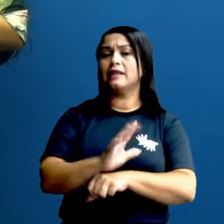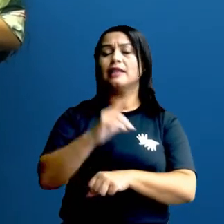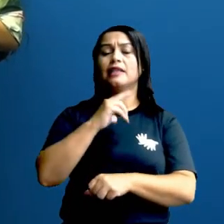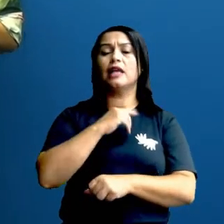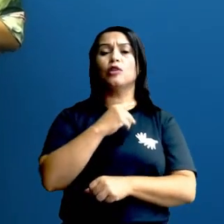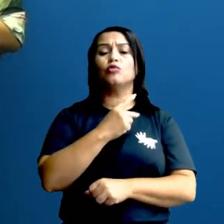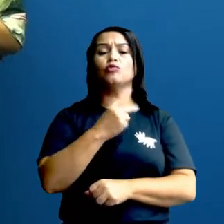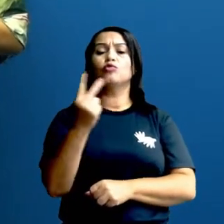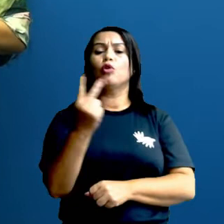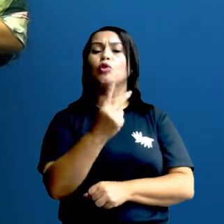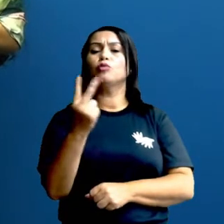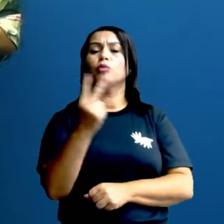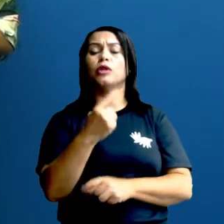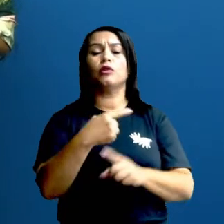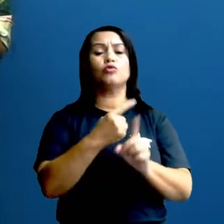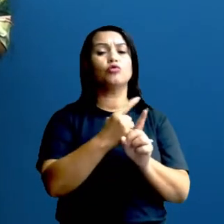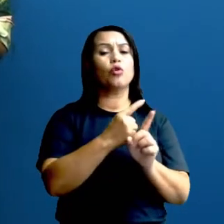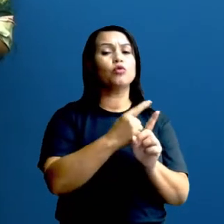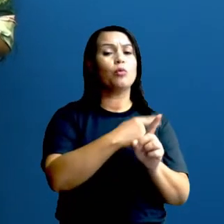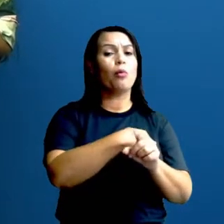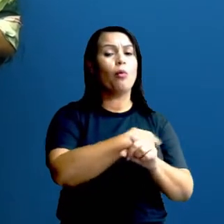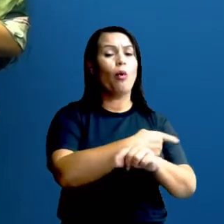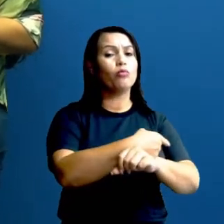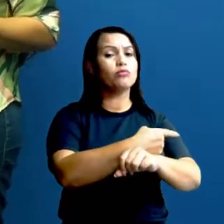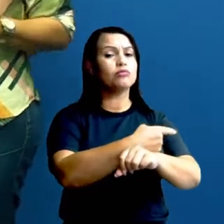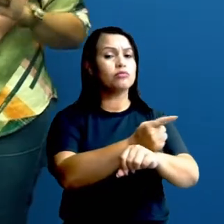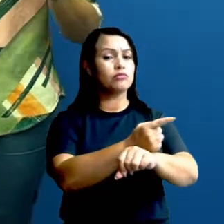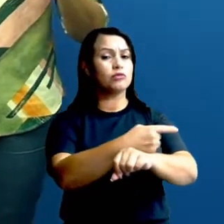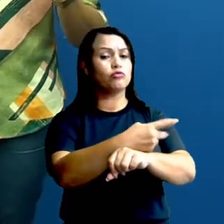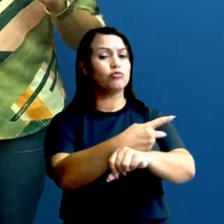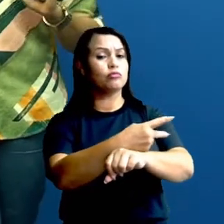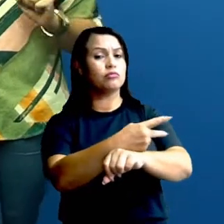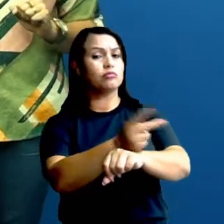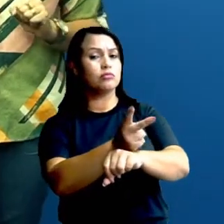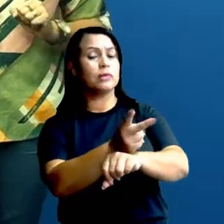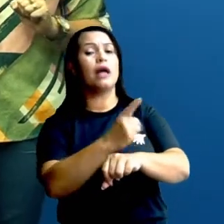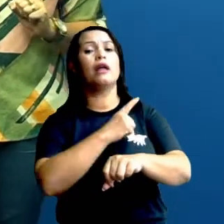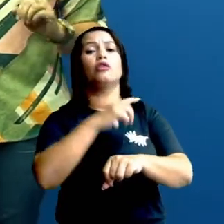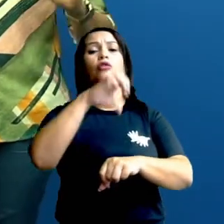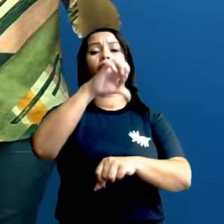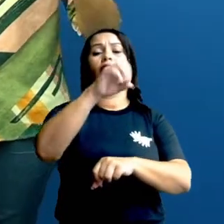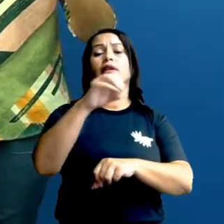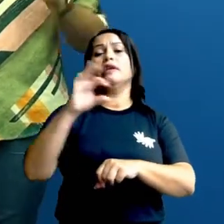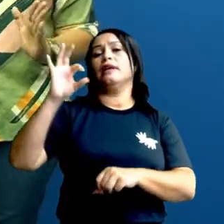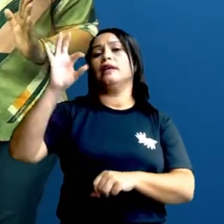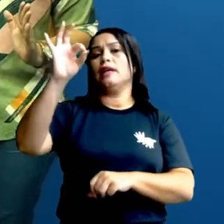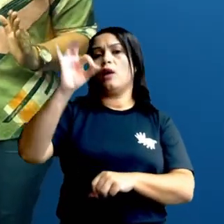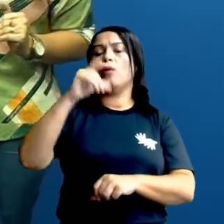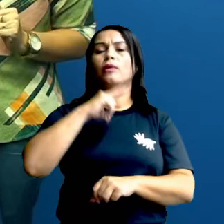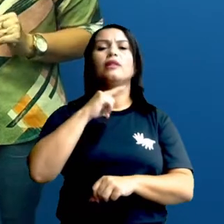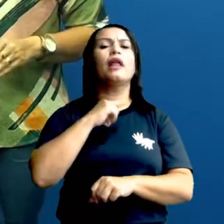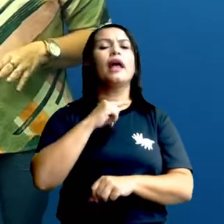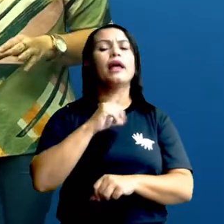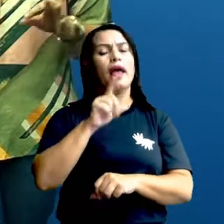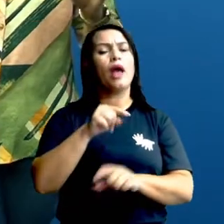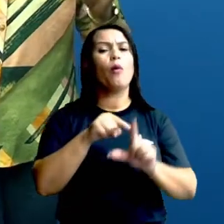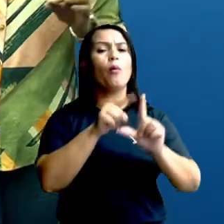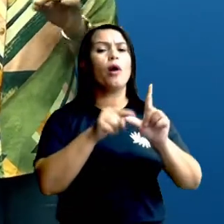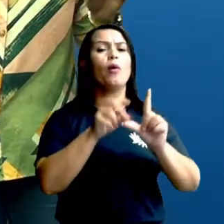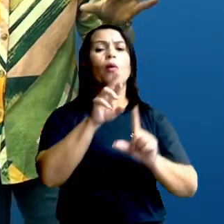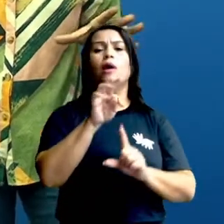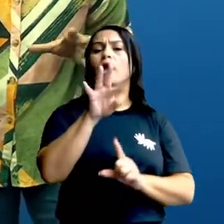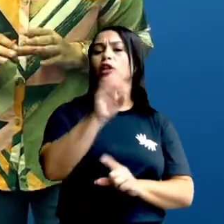né os meus dois ponteiros está medindo exatamente o que 90° é o ângulo Ah